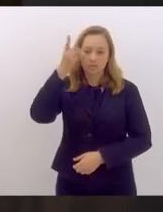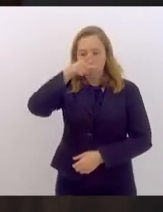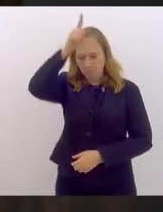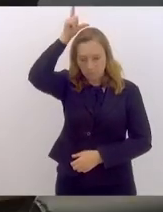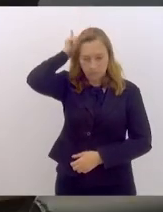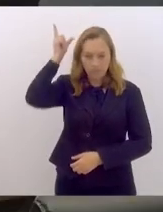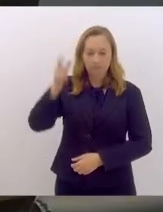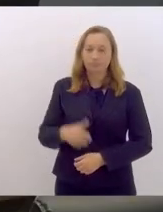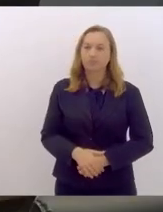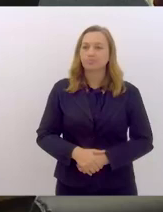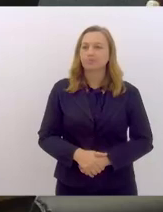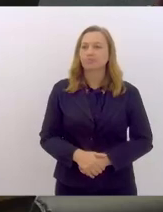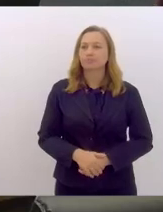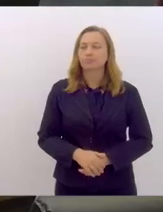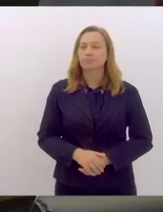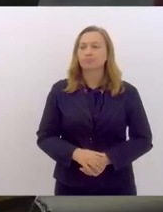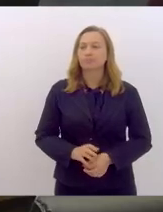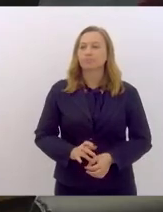Luiz Paulo.